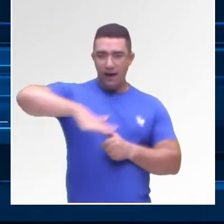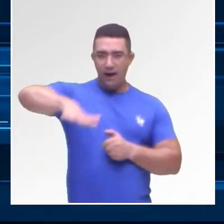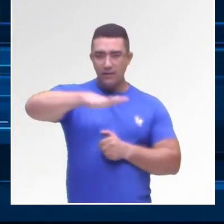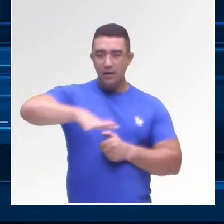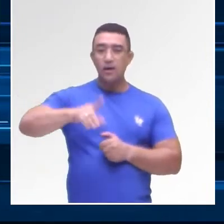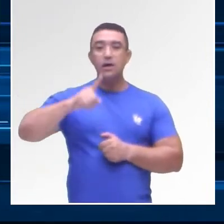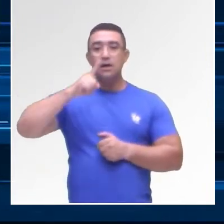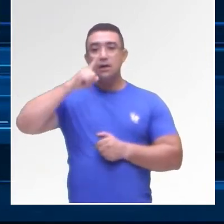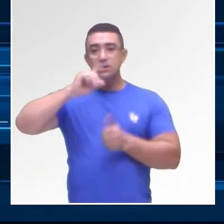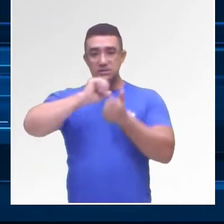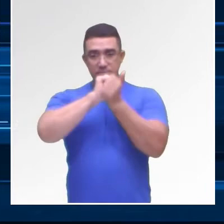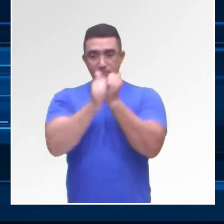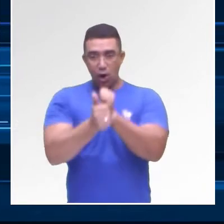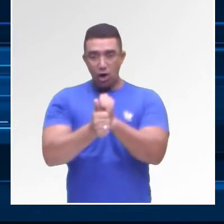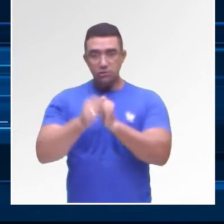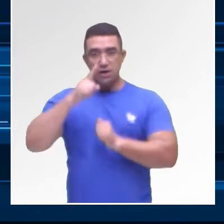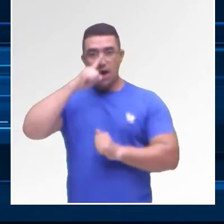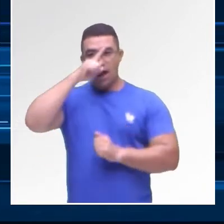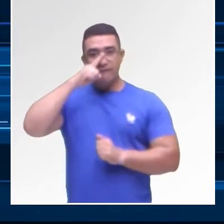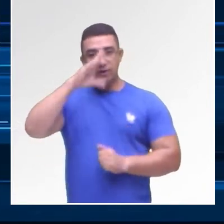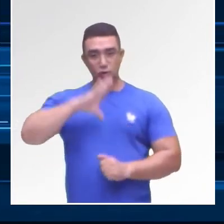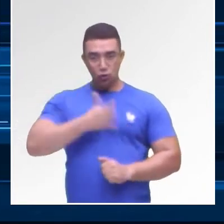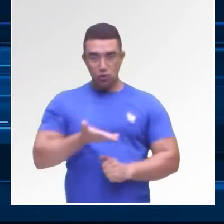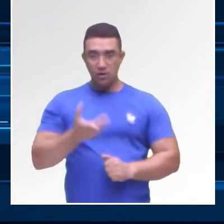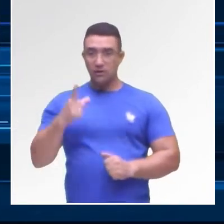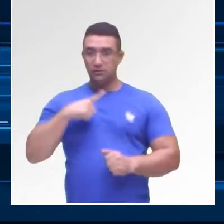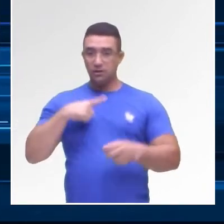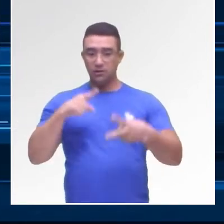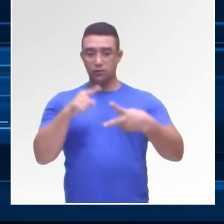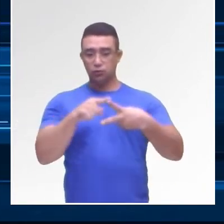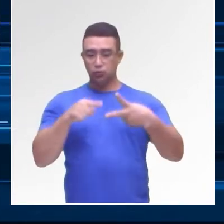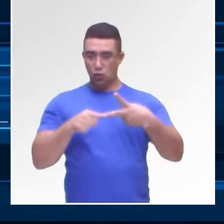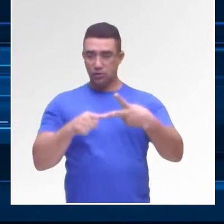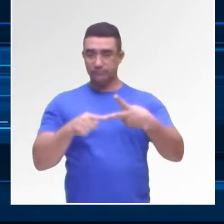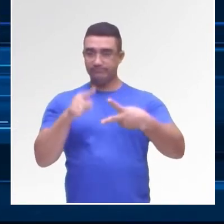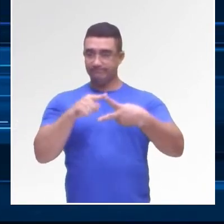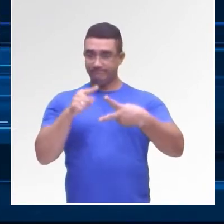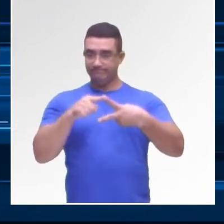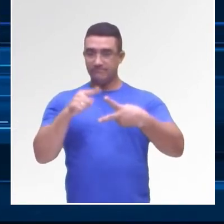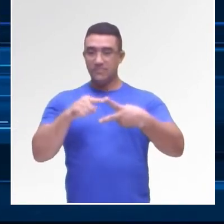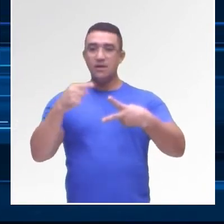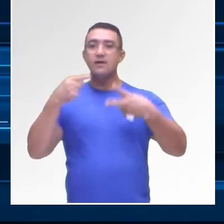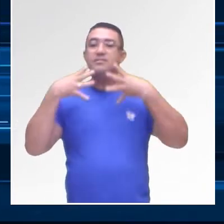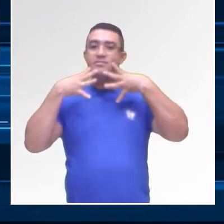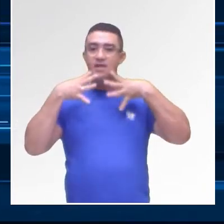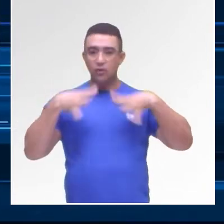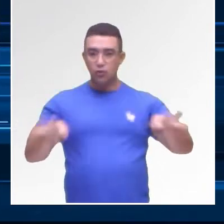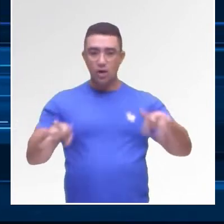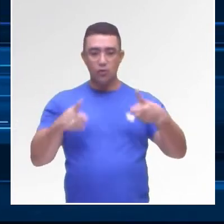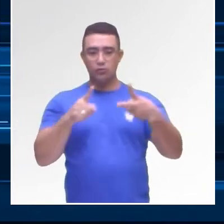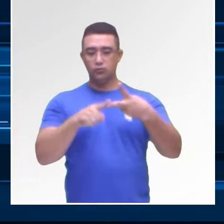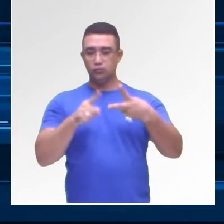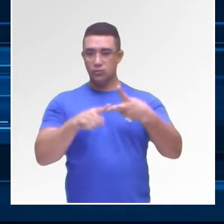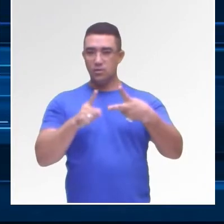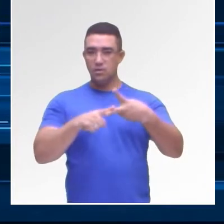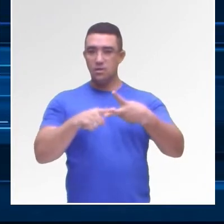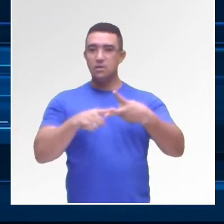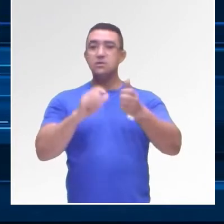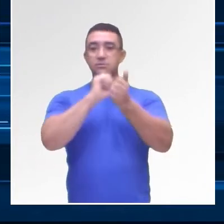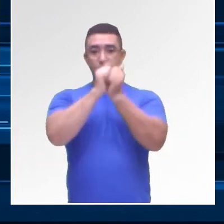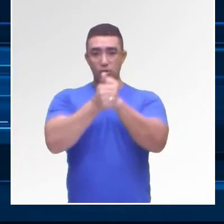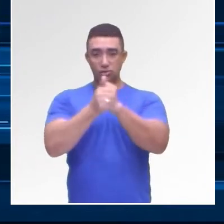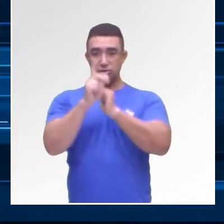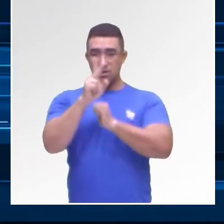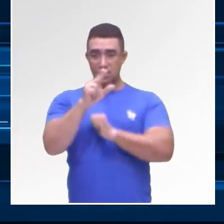aventura, existem duas categorias, que são os esportes naturais e os esportes radicais.